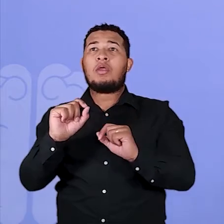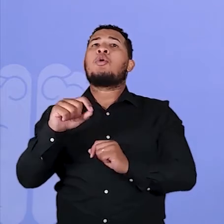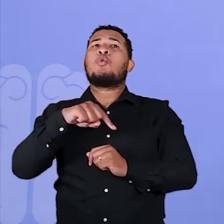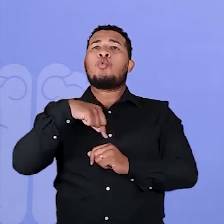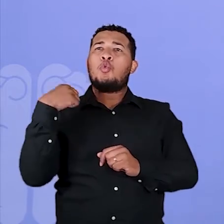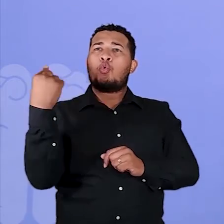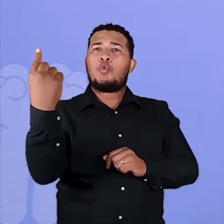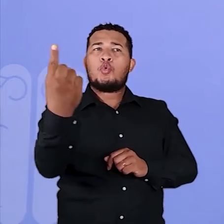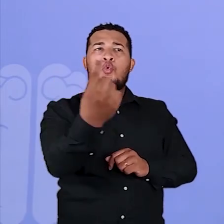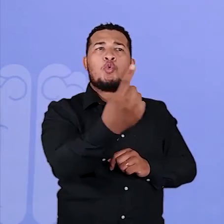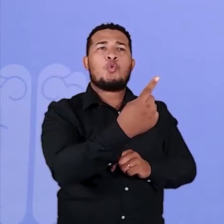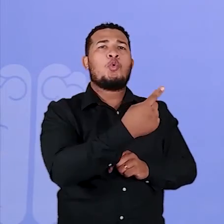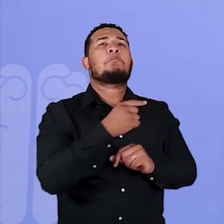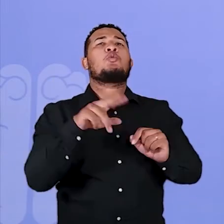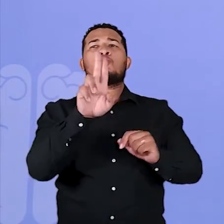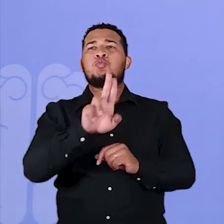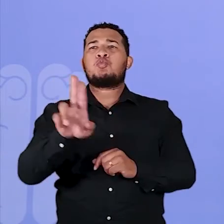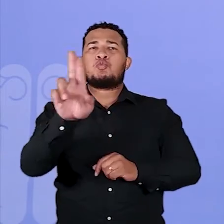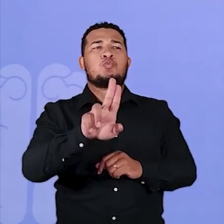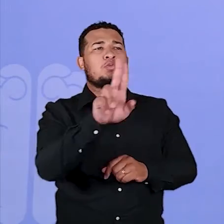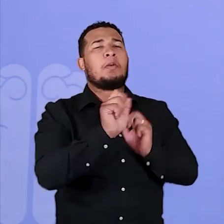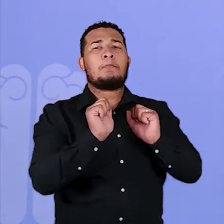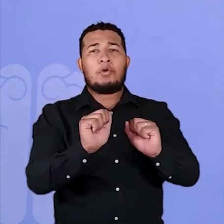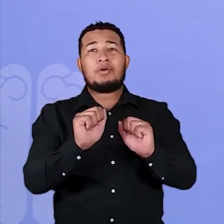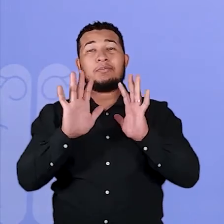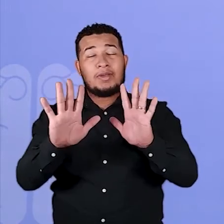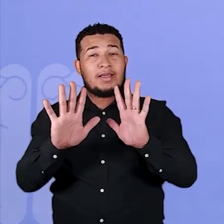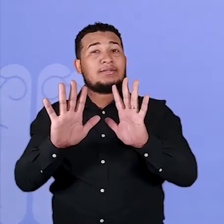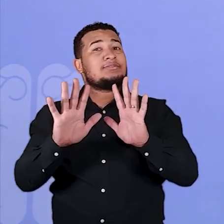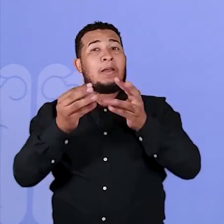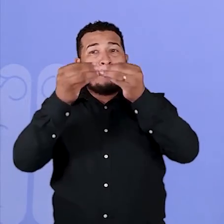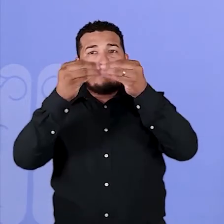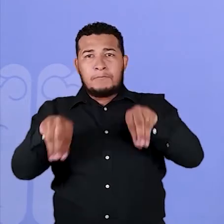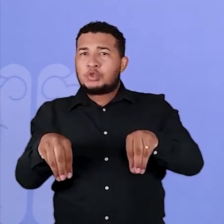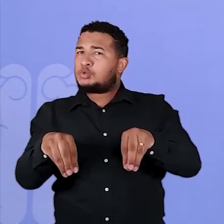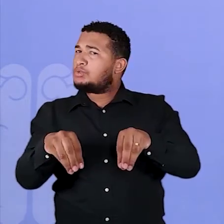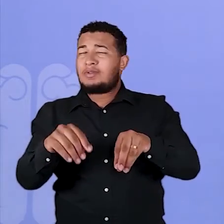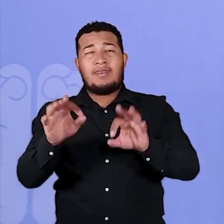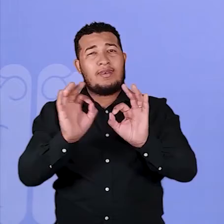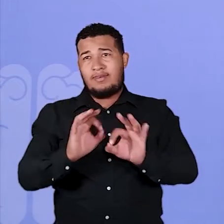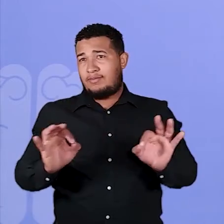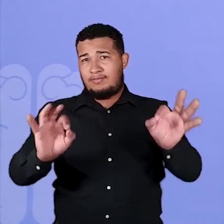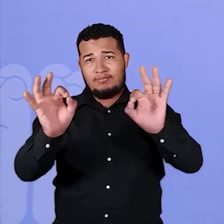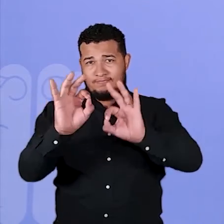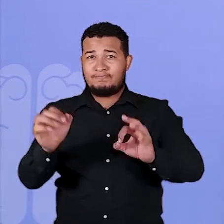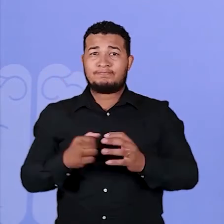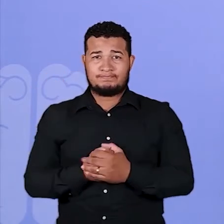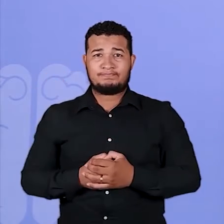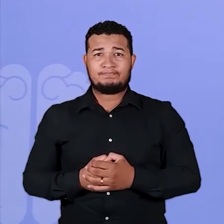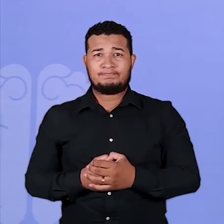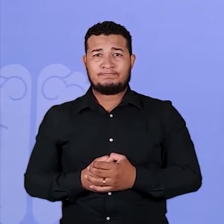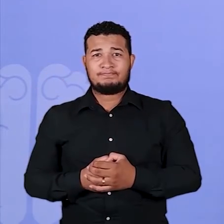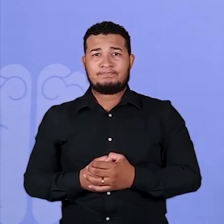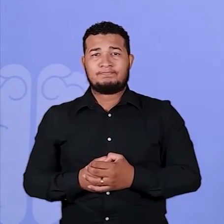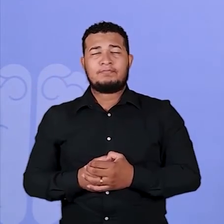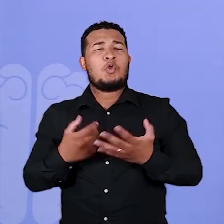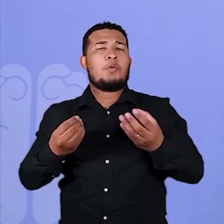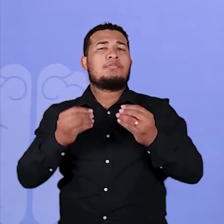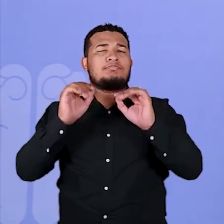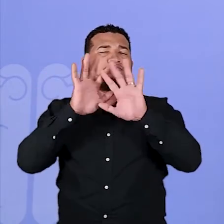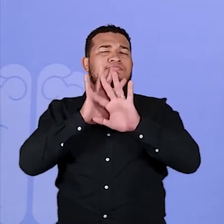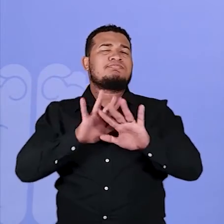ser universalizada sem que isso resulte em prejuízo para todas as pessoas.